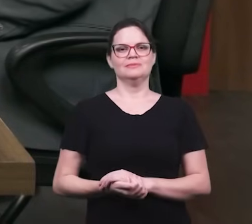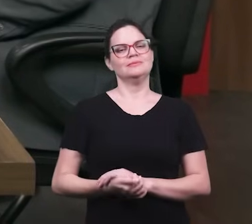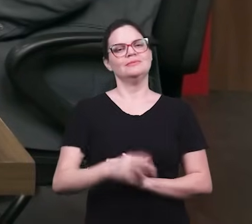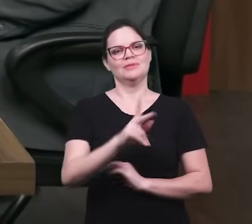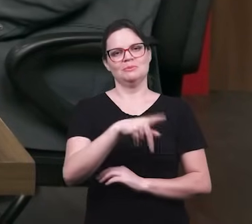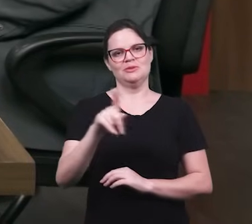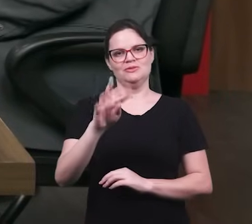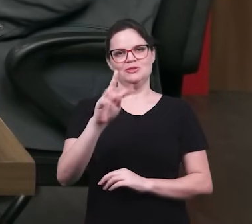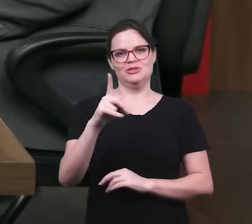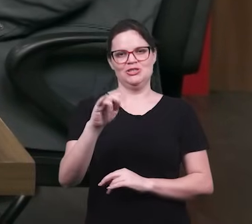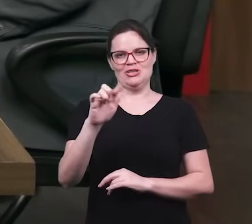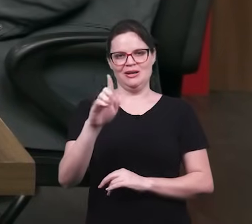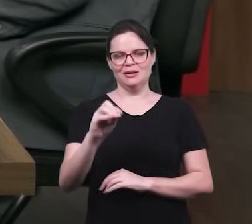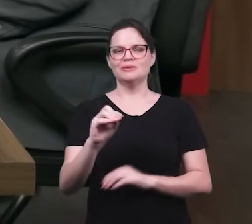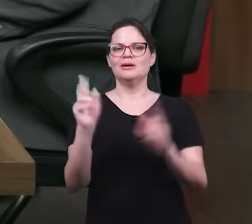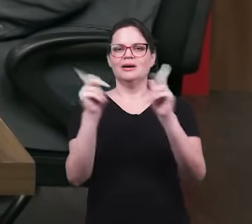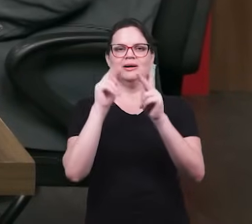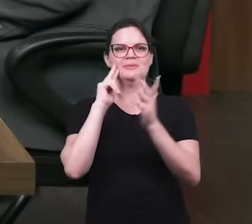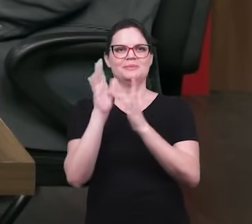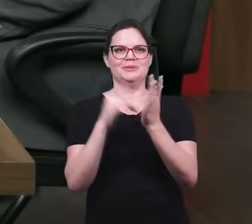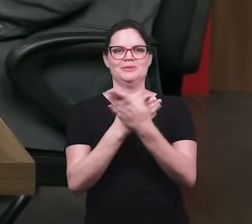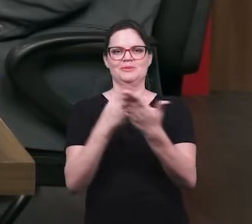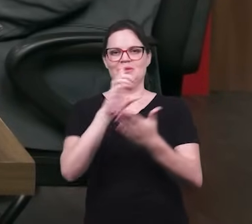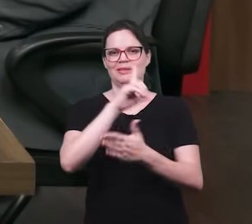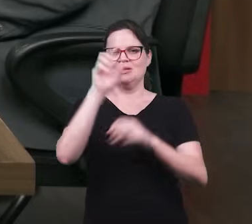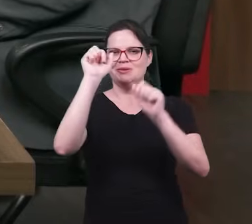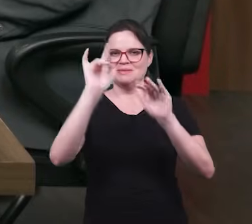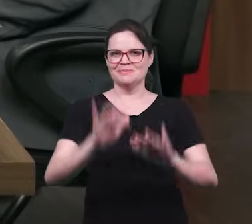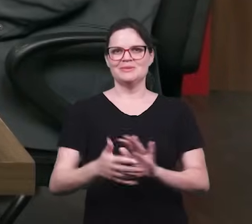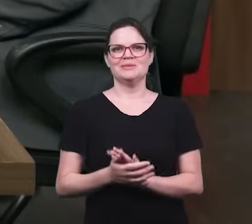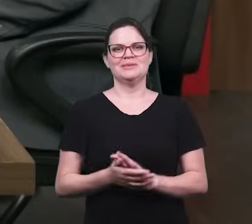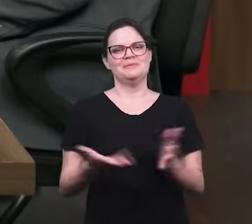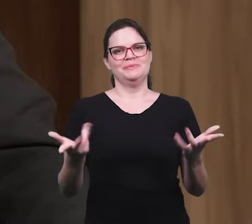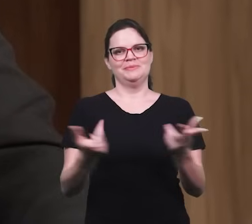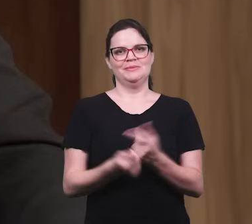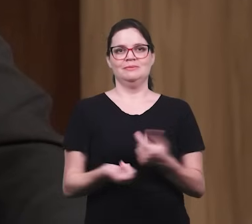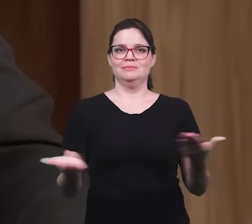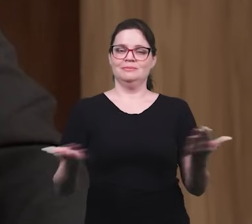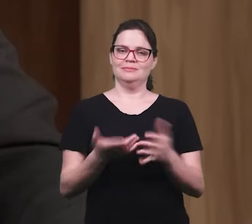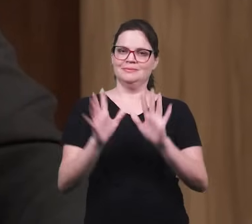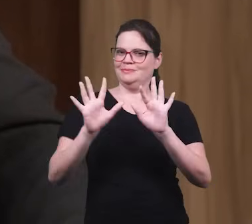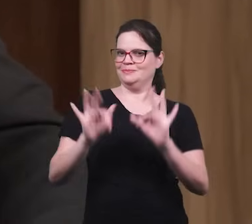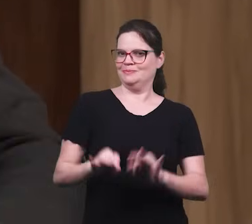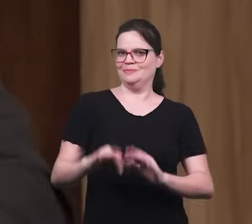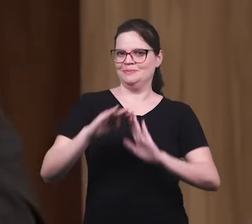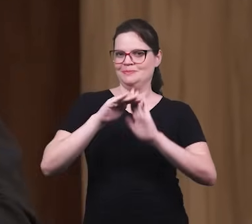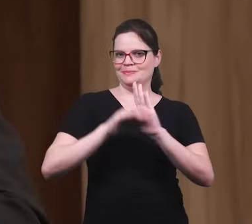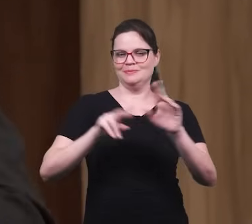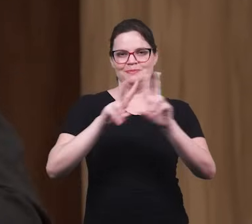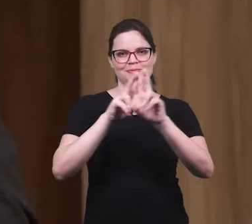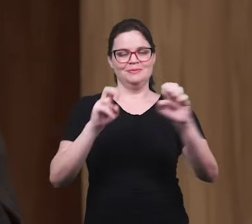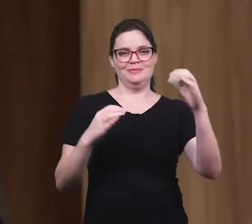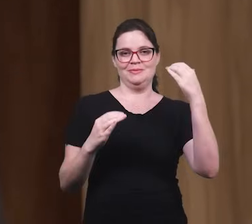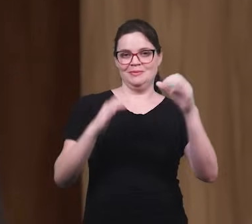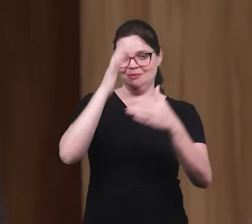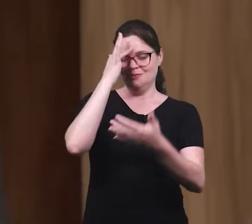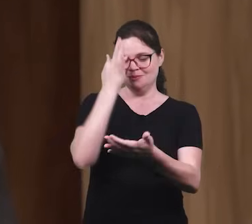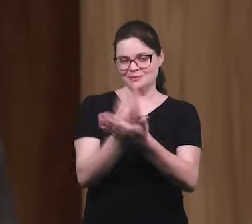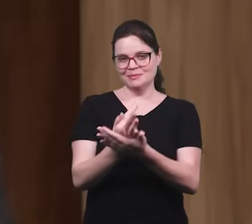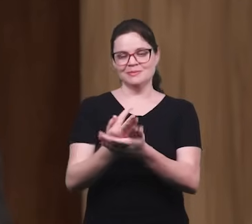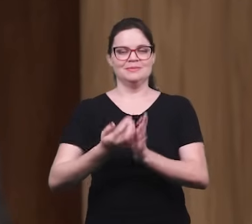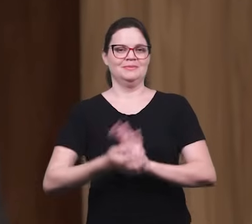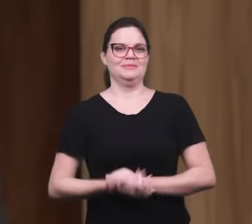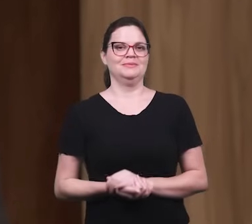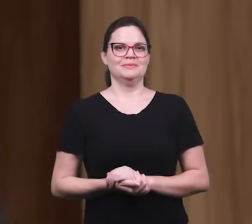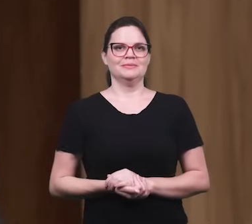Tiago Costa, paz do Pai do Senhor. Senhor, Pai do Senhor a todos. Deus abençoe. Maravilha. Bom, nós estamos então chegando ao final de mais um episódio do